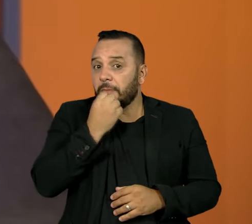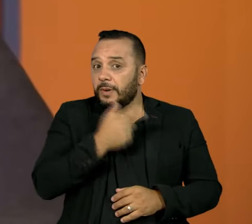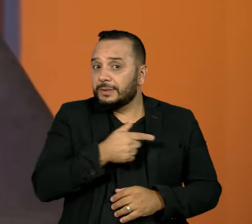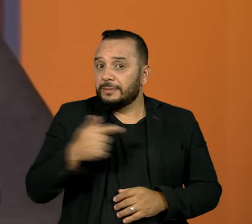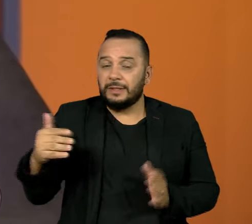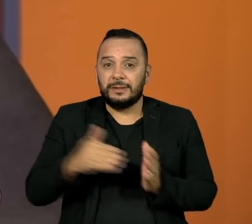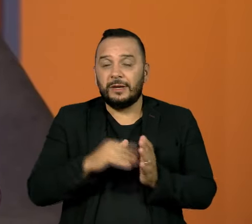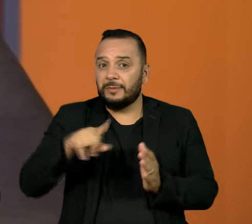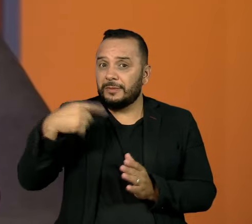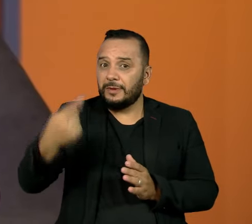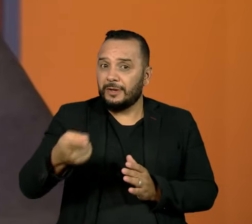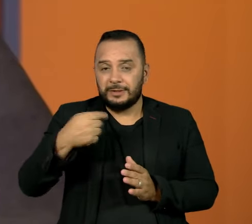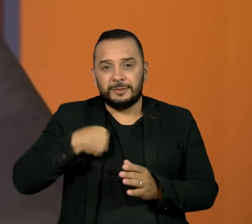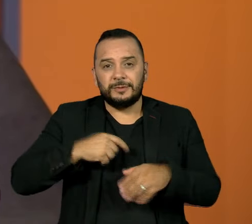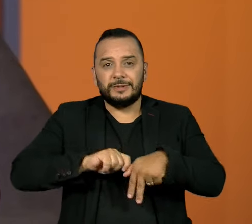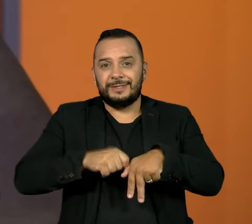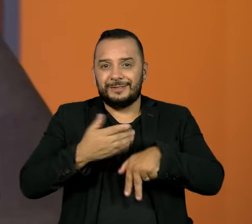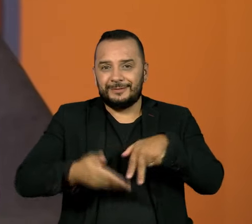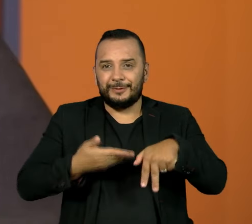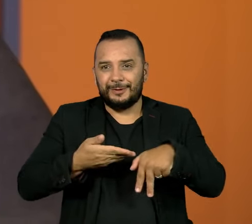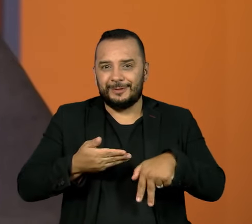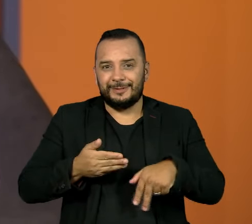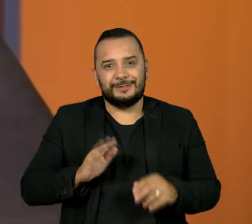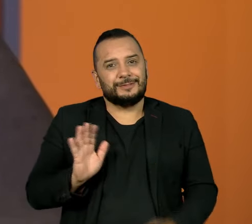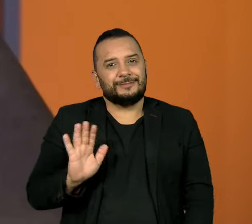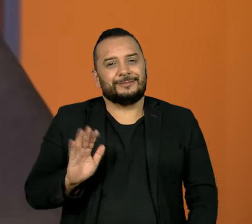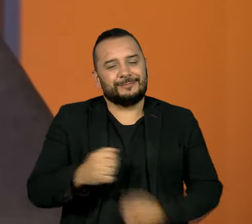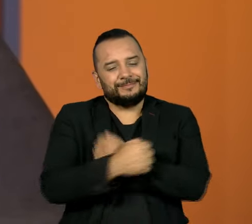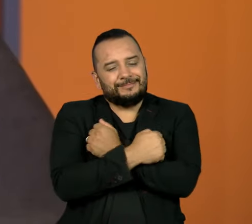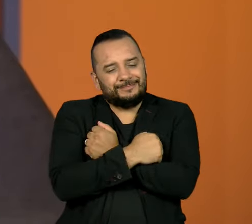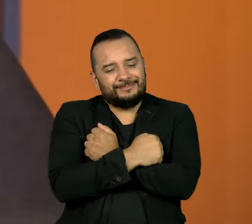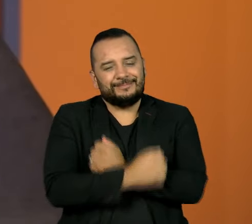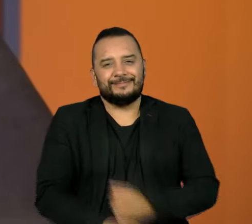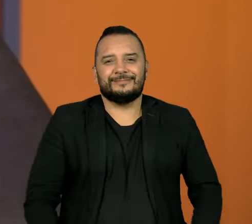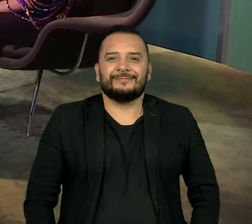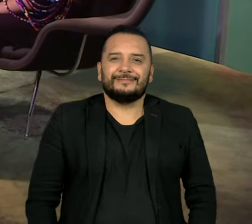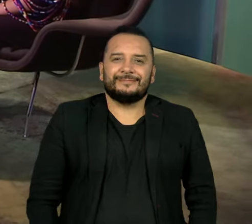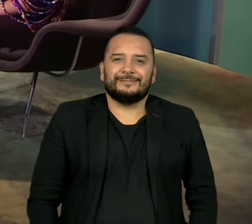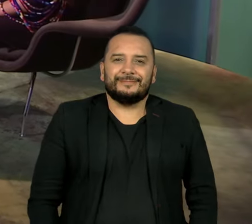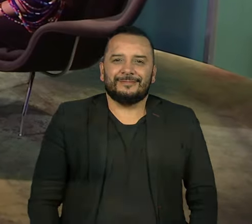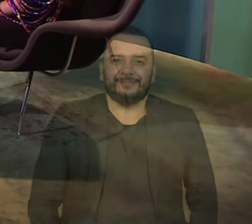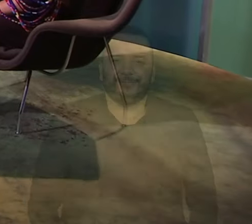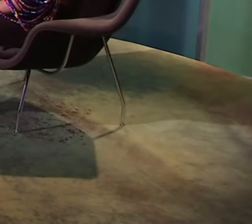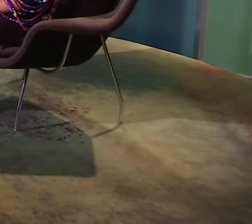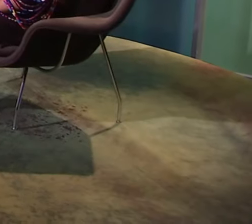semana e até o nosso próximo programa Negros em Foco. Abraços, tchau.